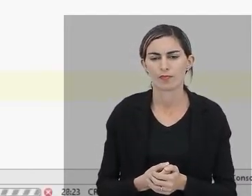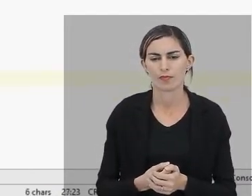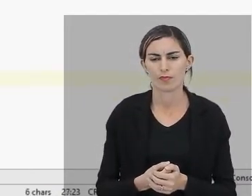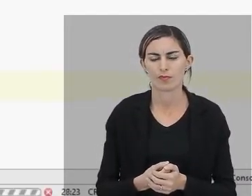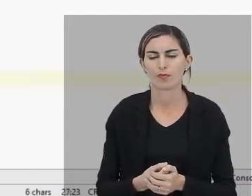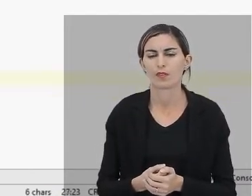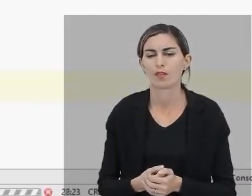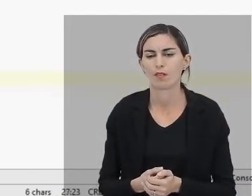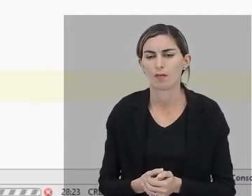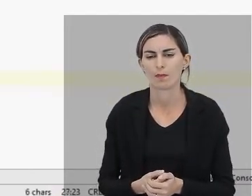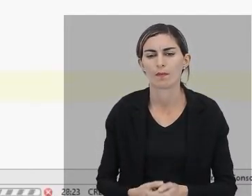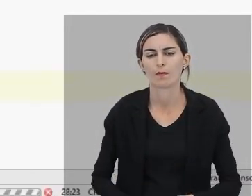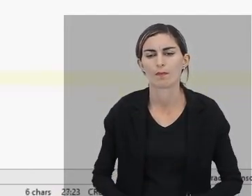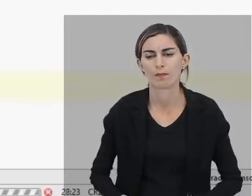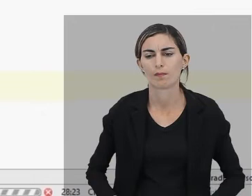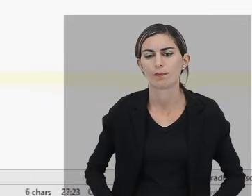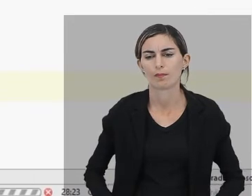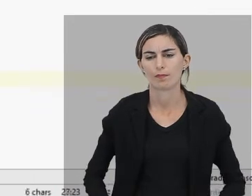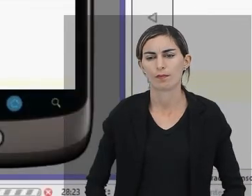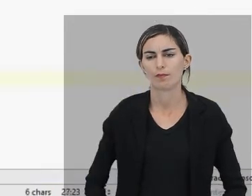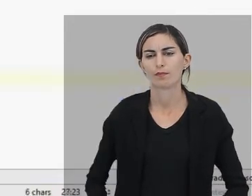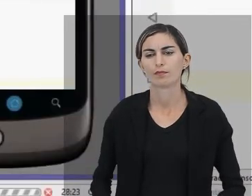dar.